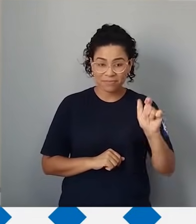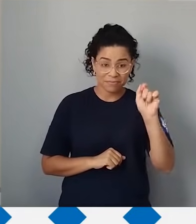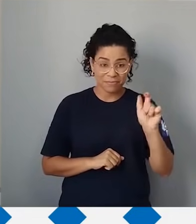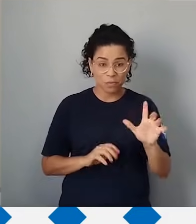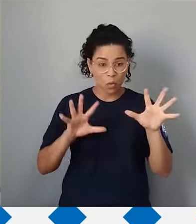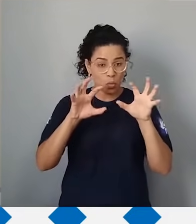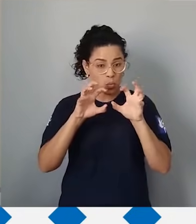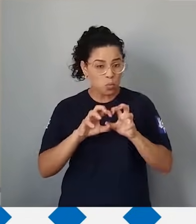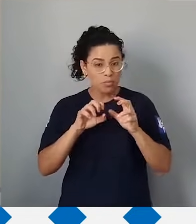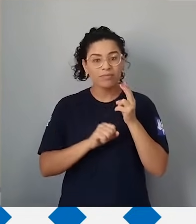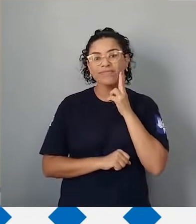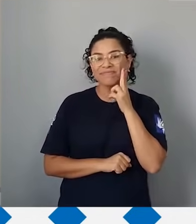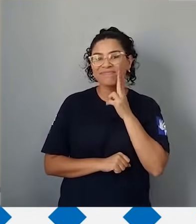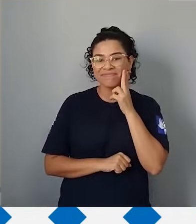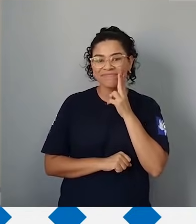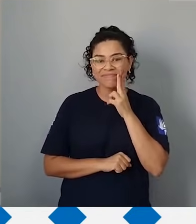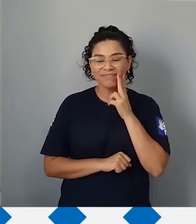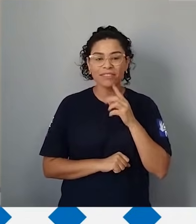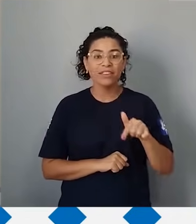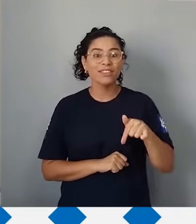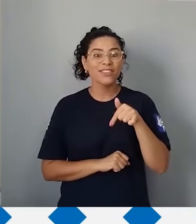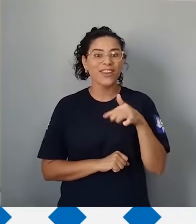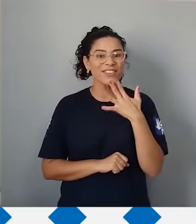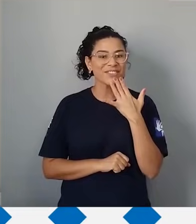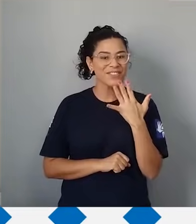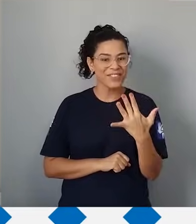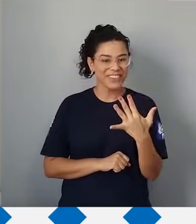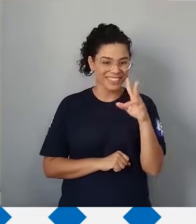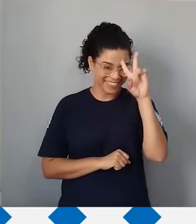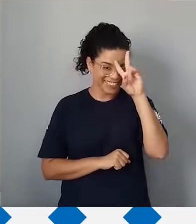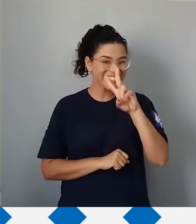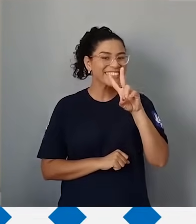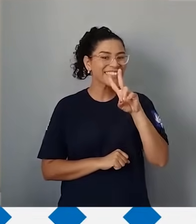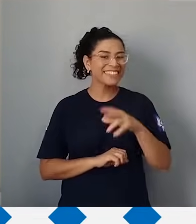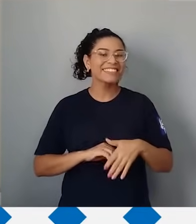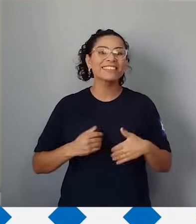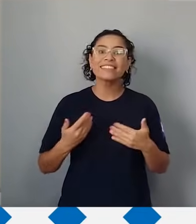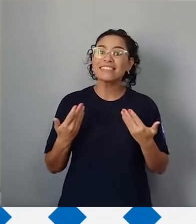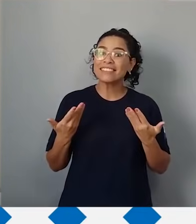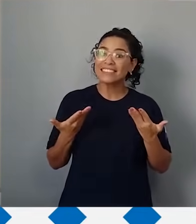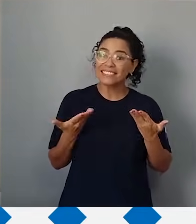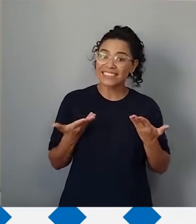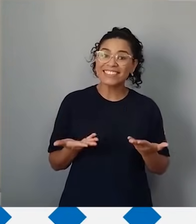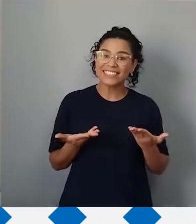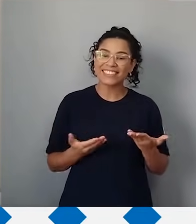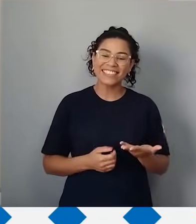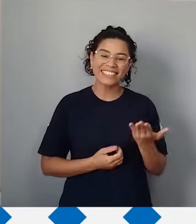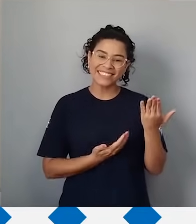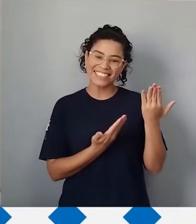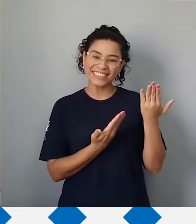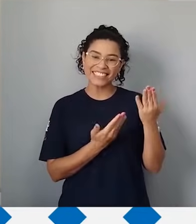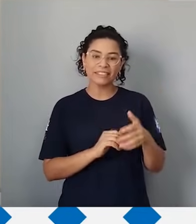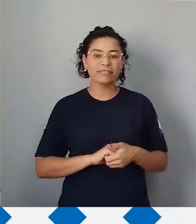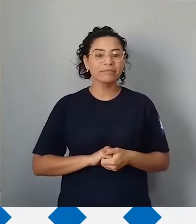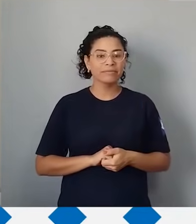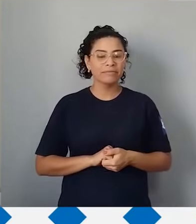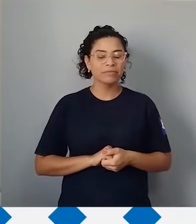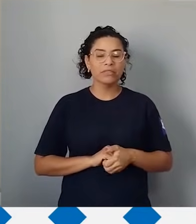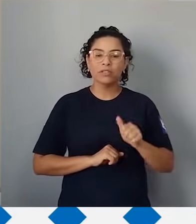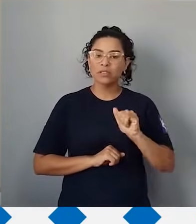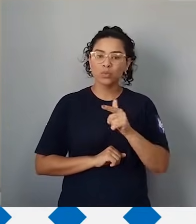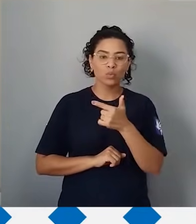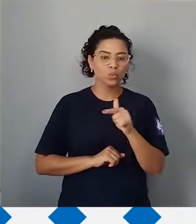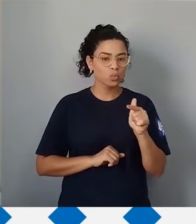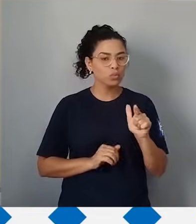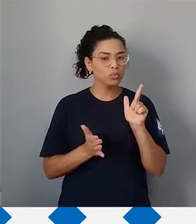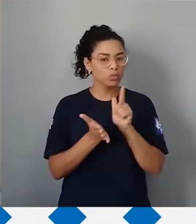anil e violeta. 7 cores, não é? É isso, gente. Se vocês não tiverem um papel em